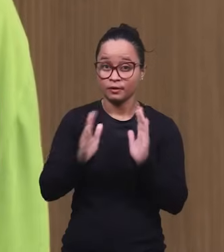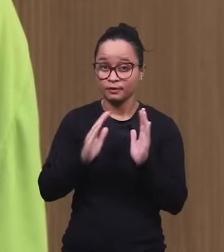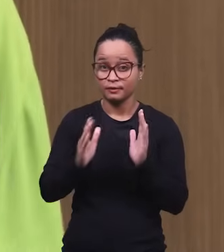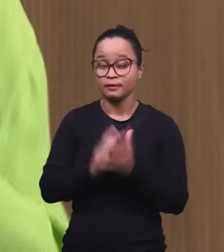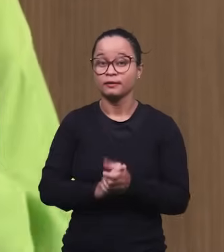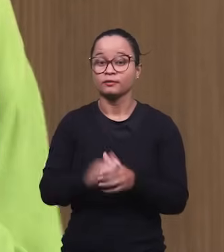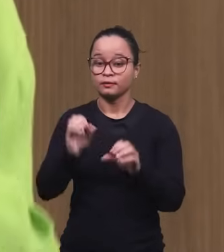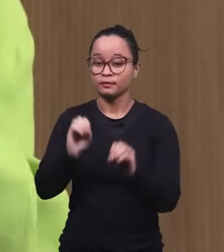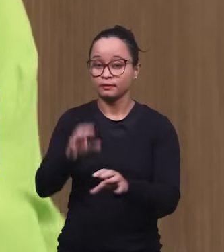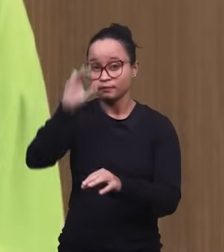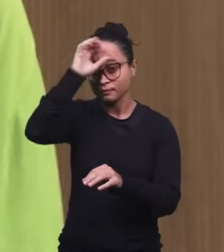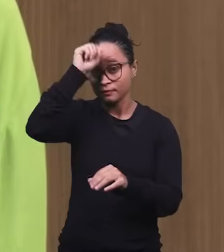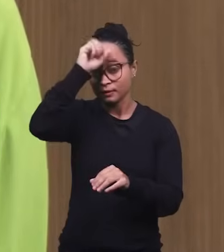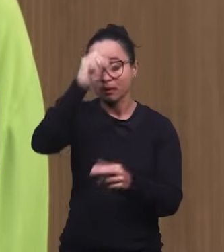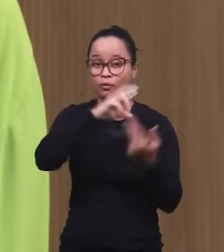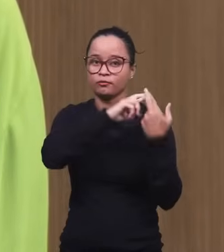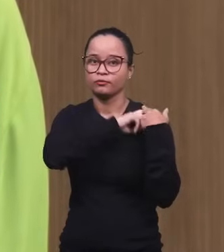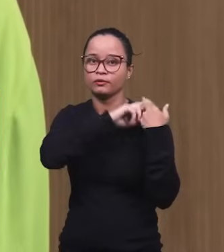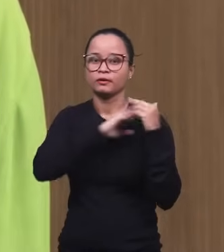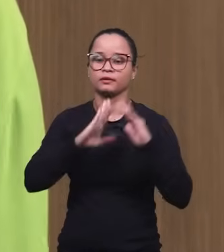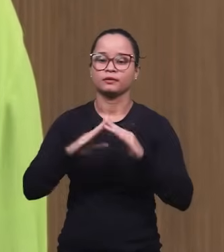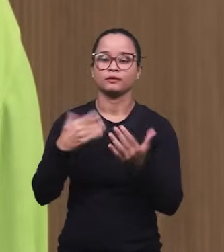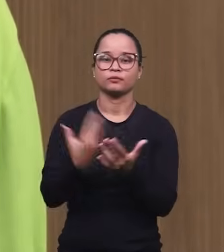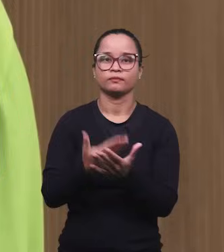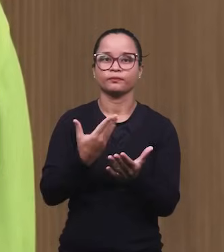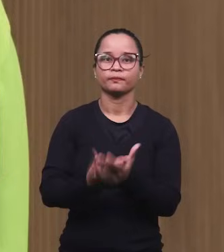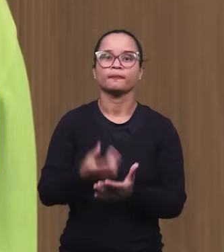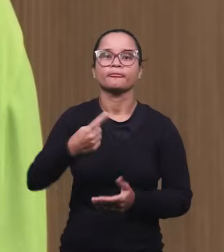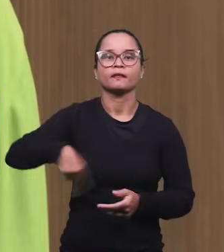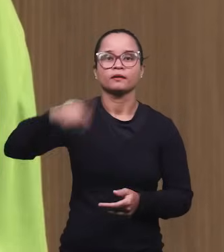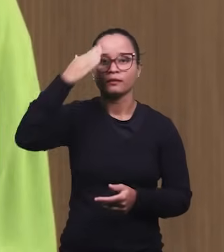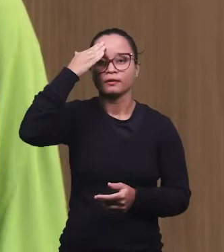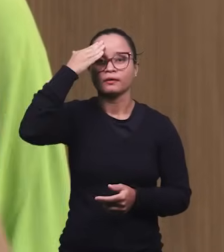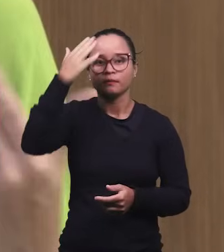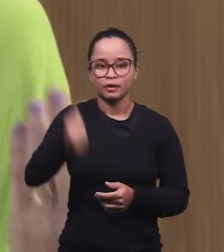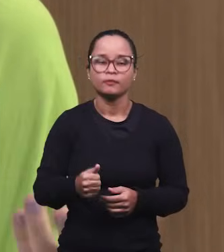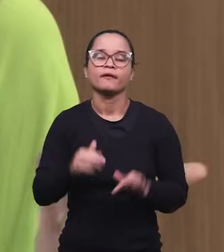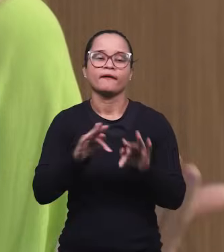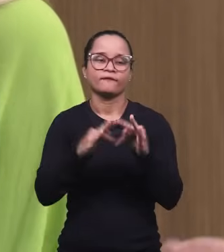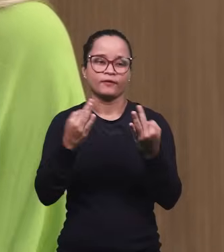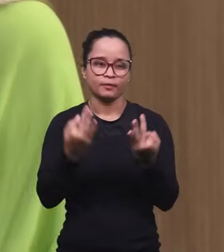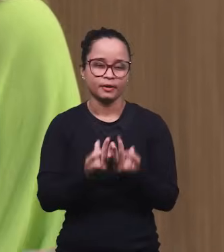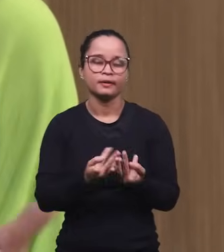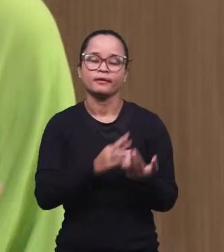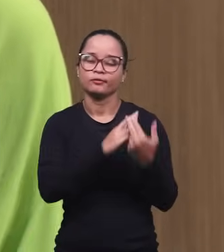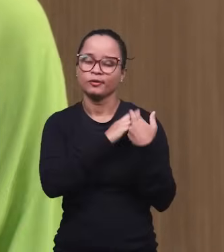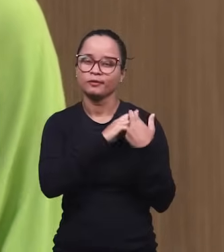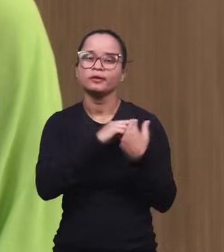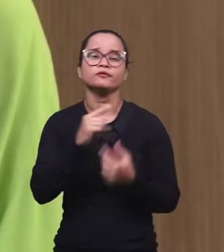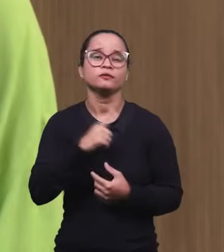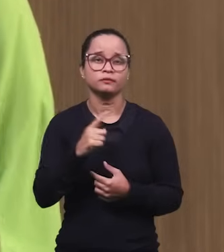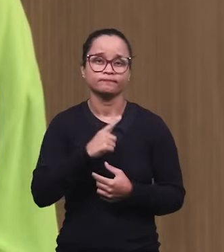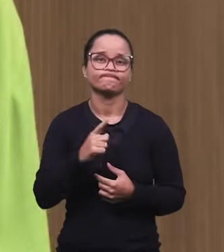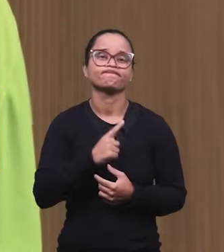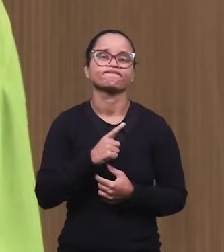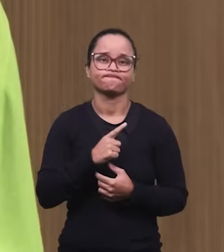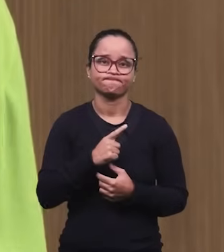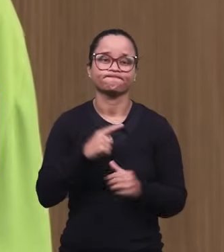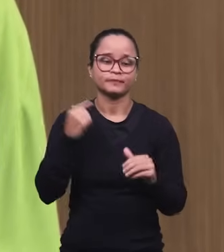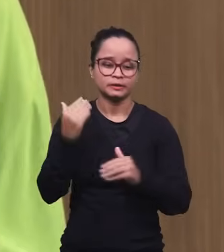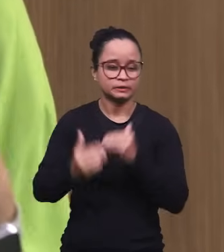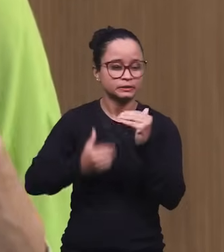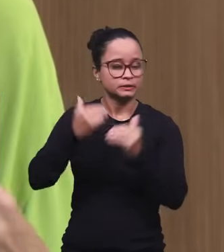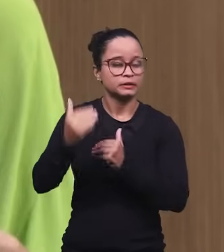aprendizagem, está garantido. É uma responsabilidade da escola. Mas nós sabemos que a família tem uma responsabilidade também nesse processo. É